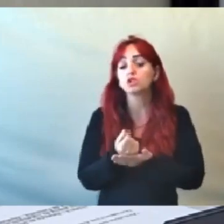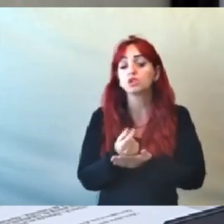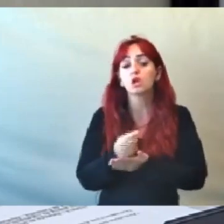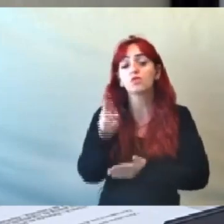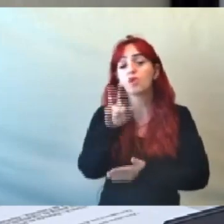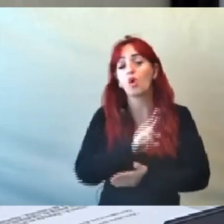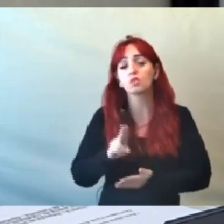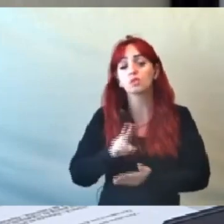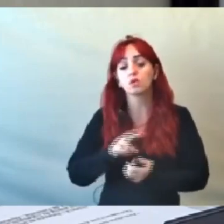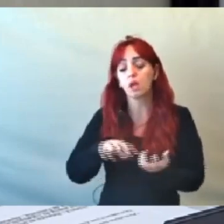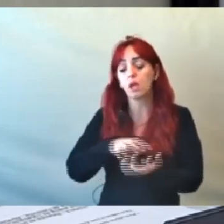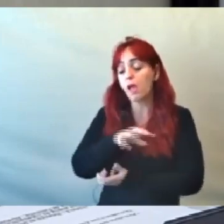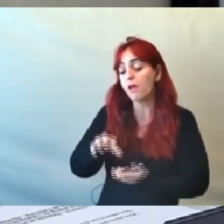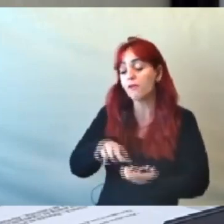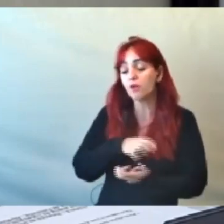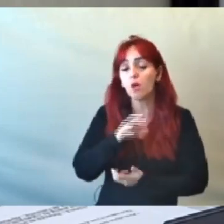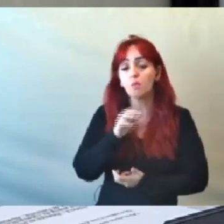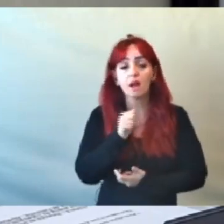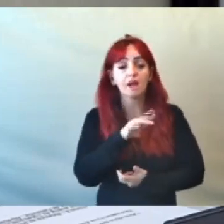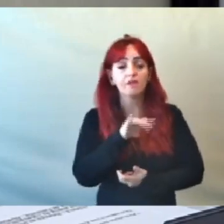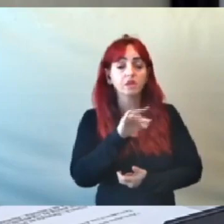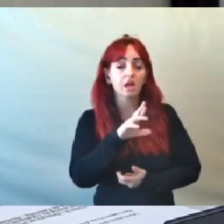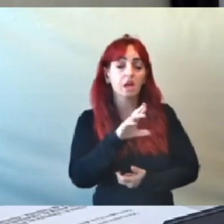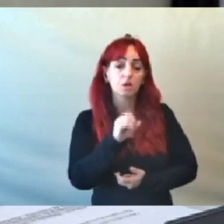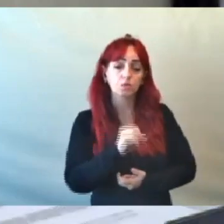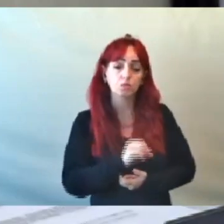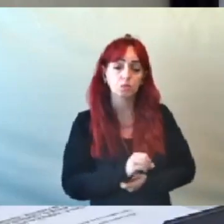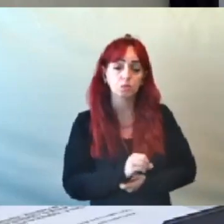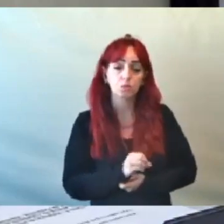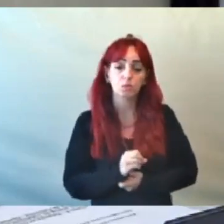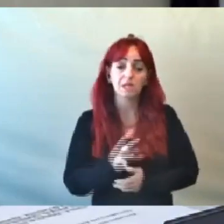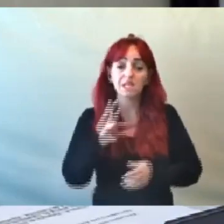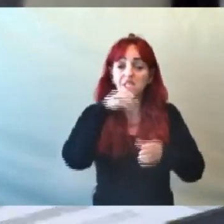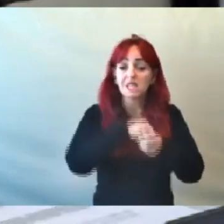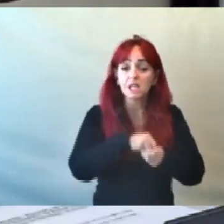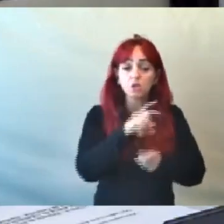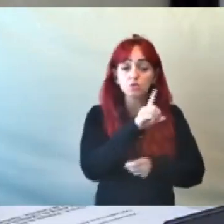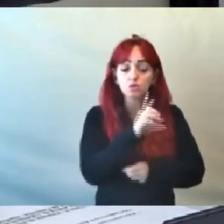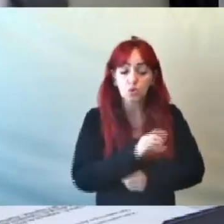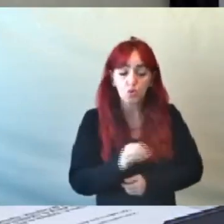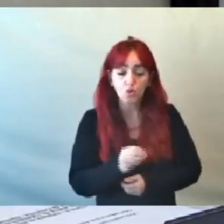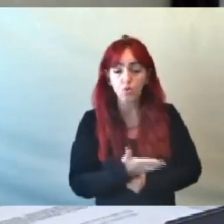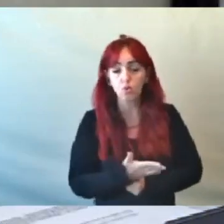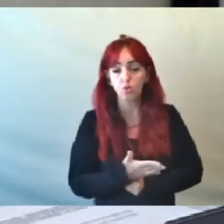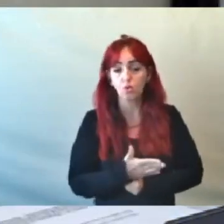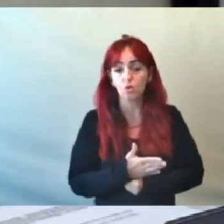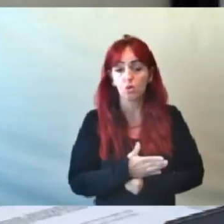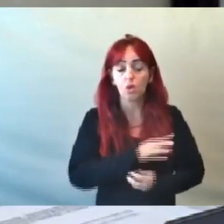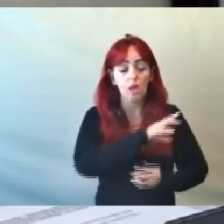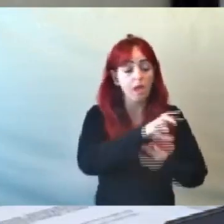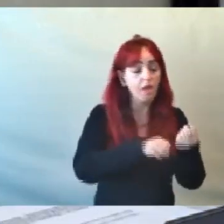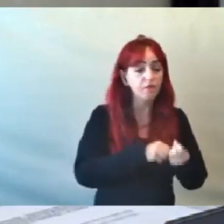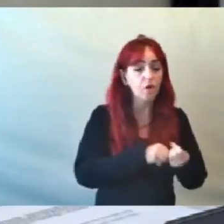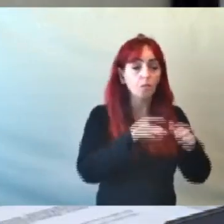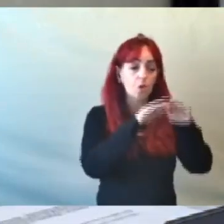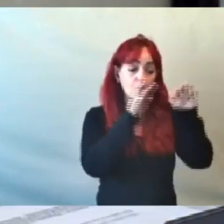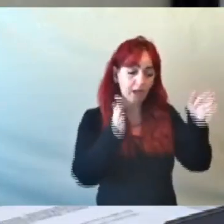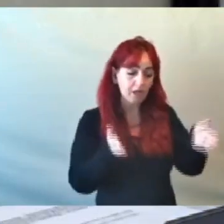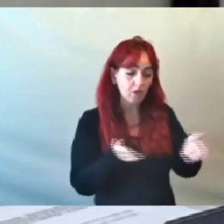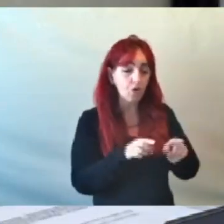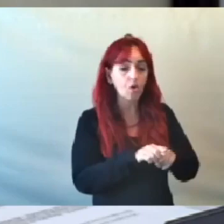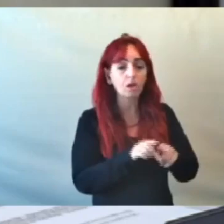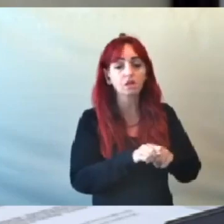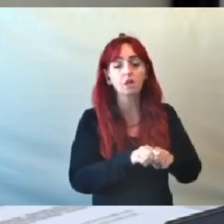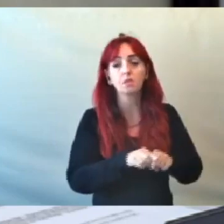do zoológico. Reformou gaiola, fez ciclovia, fez projeto não sei o quê, não sei o